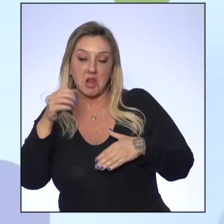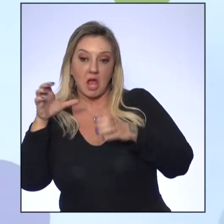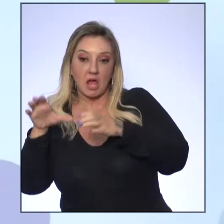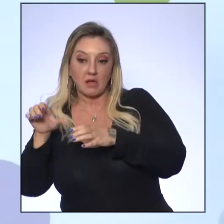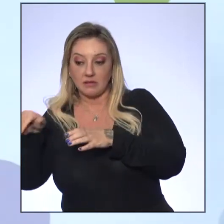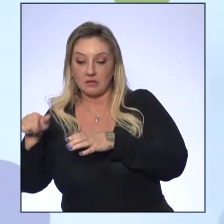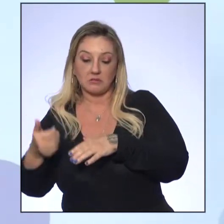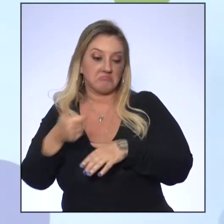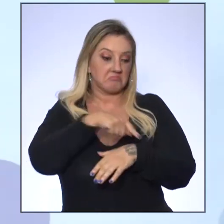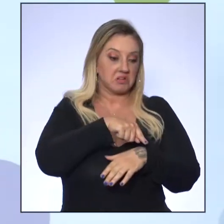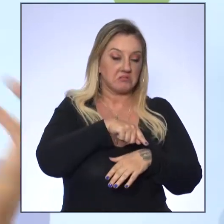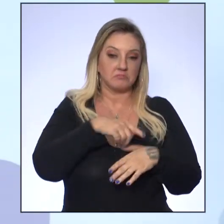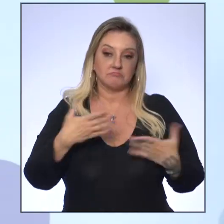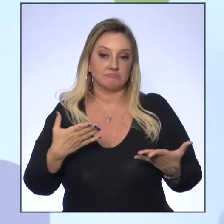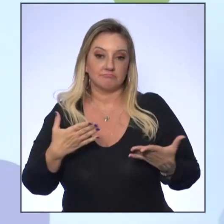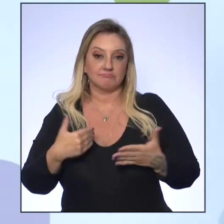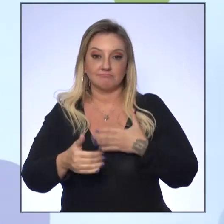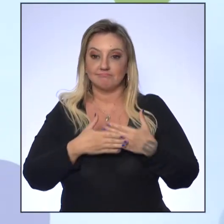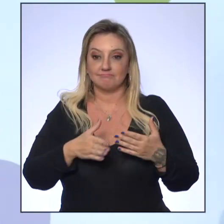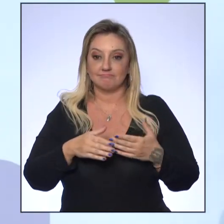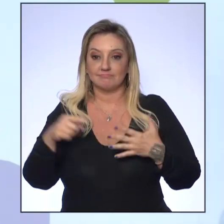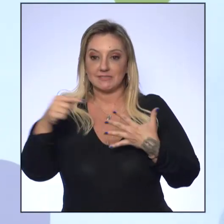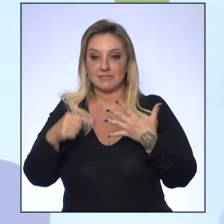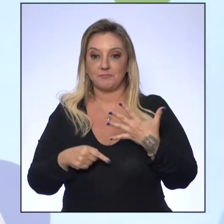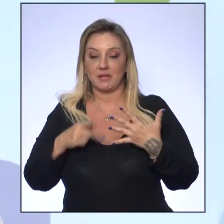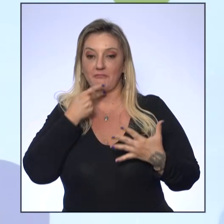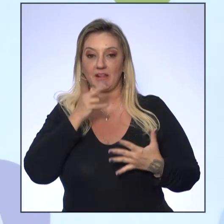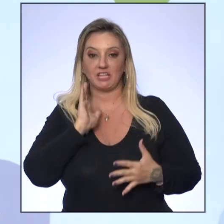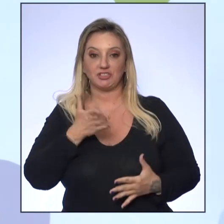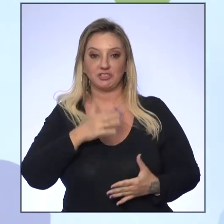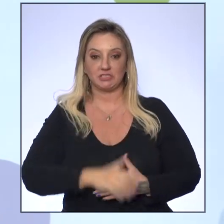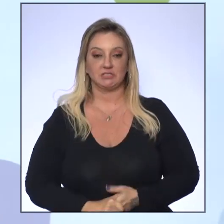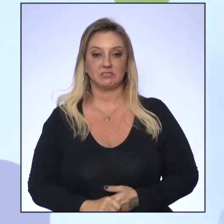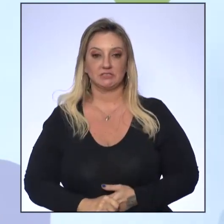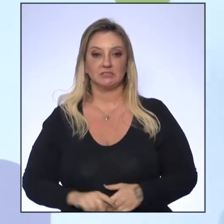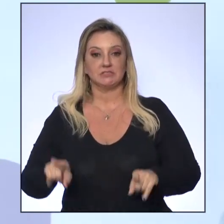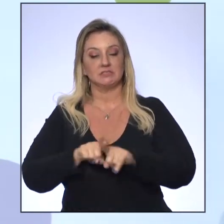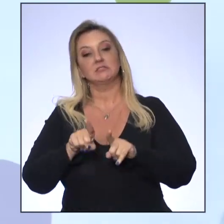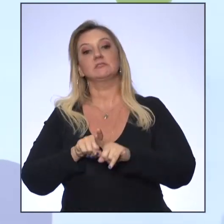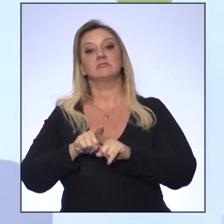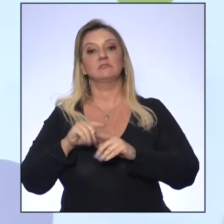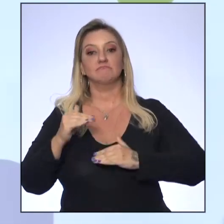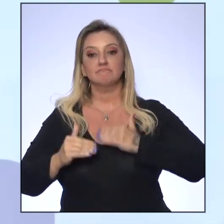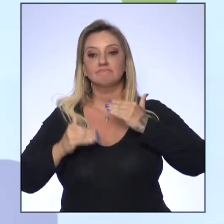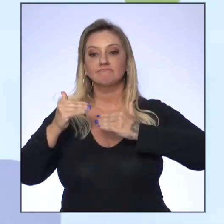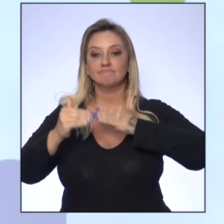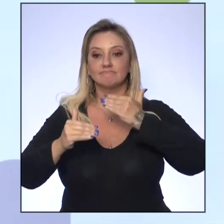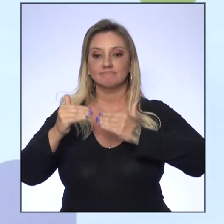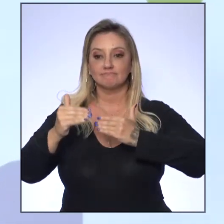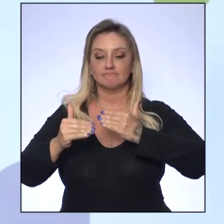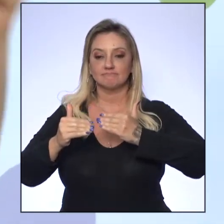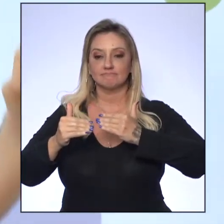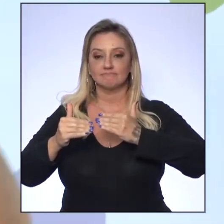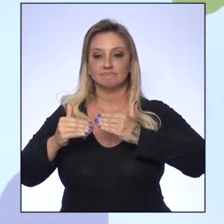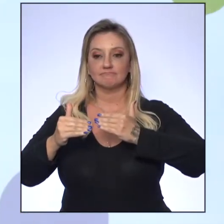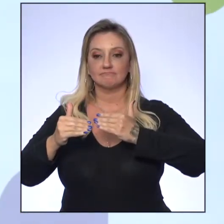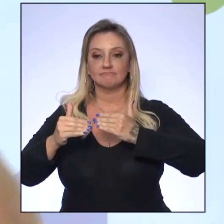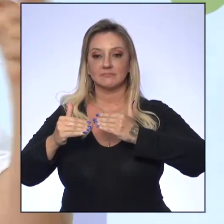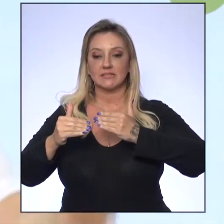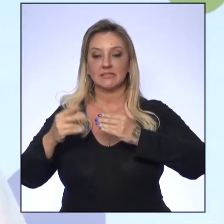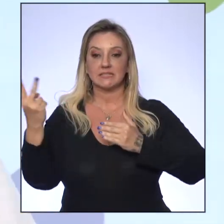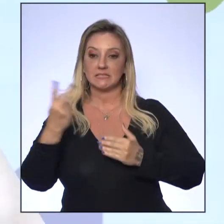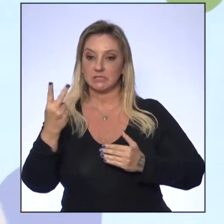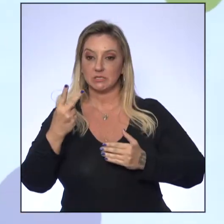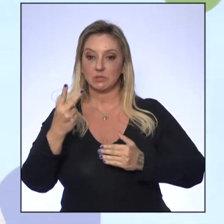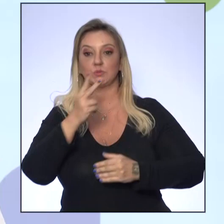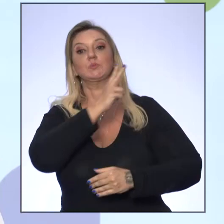que em outra, ou até mesmo numa dessas disciplinas que eu falei. Além disso, você vai, ao longo dos anos, quando você estiver no segundo ano,